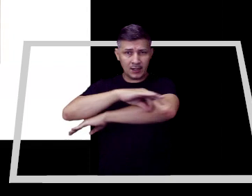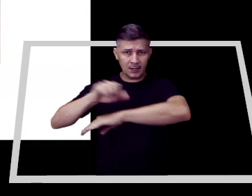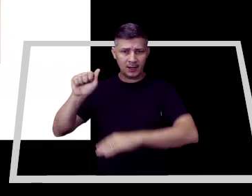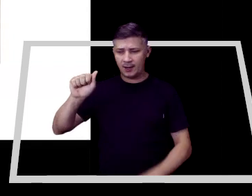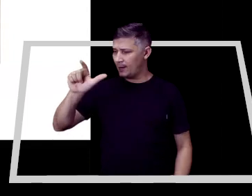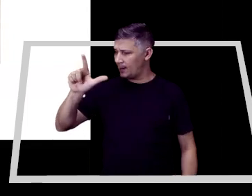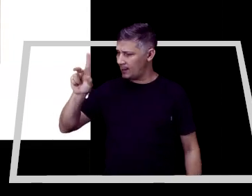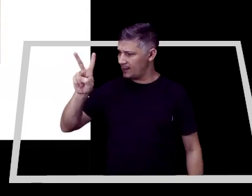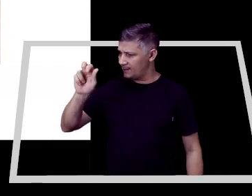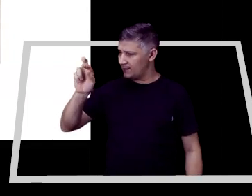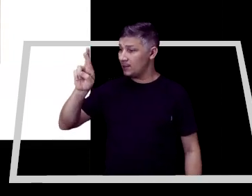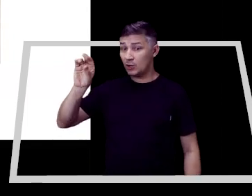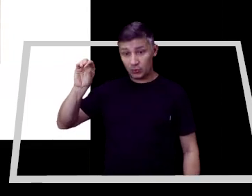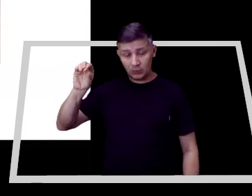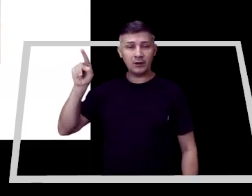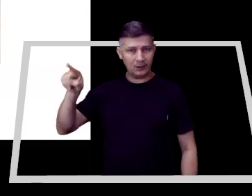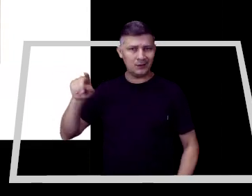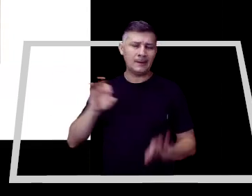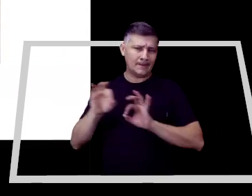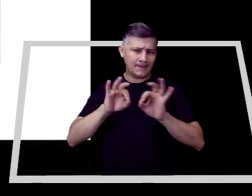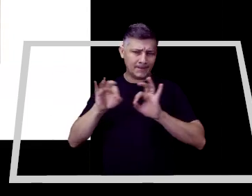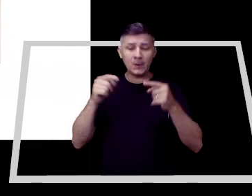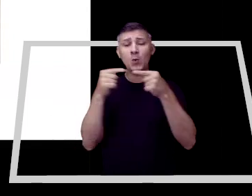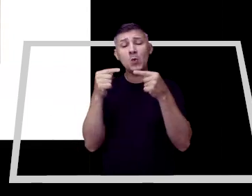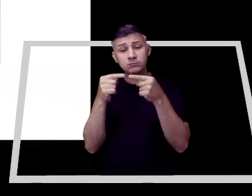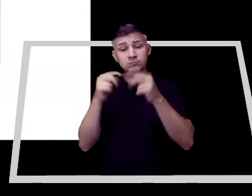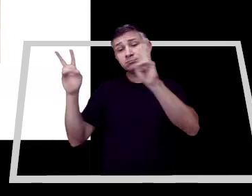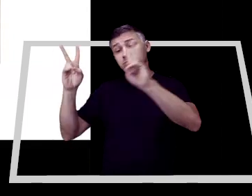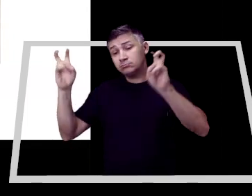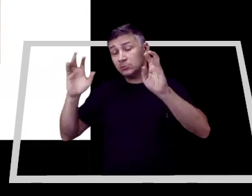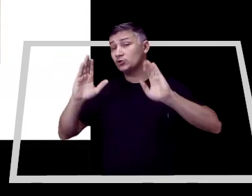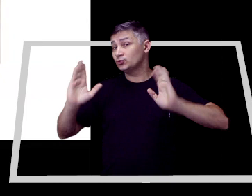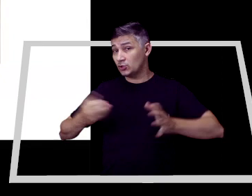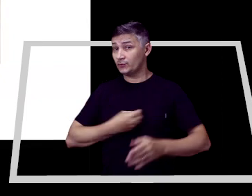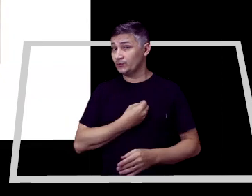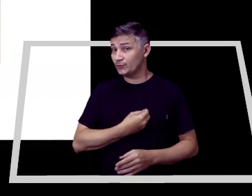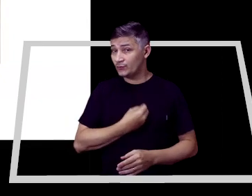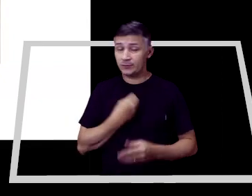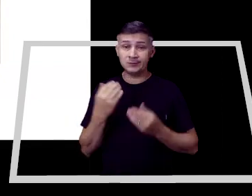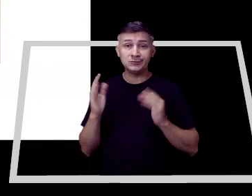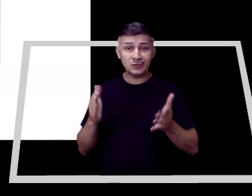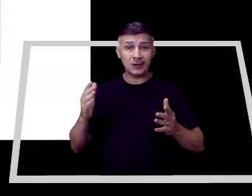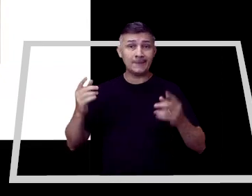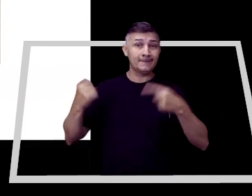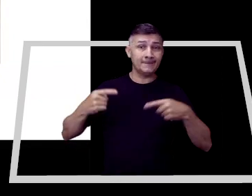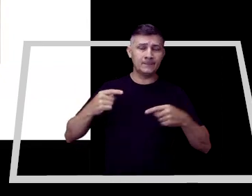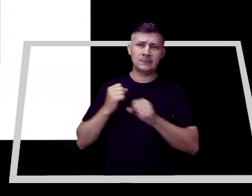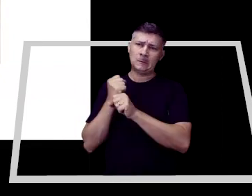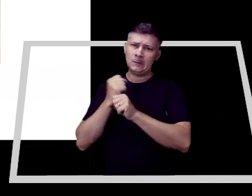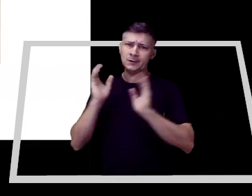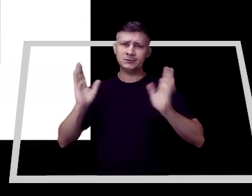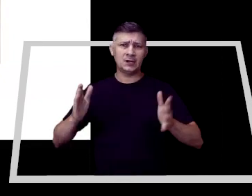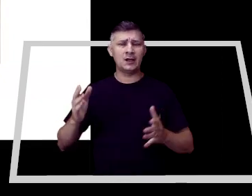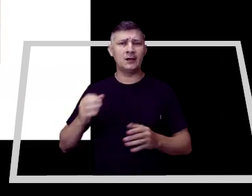pelo arquiteto Álvaro Razou, que girava um pouco em torno dessas questões que já nos afligem